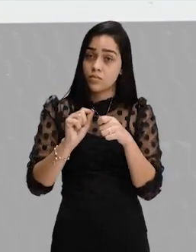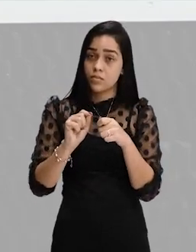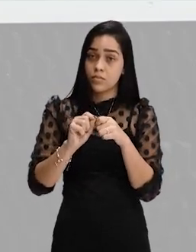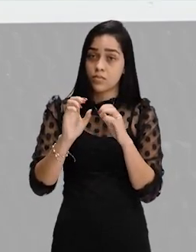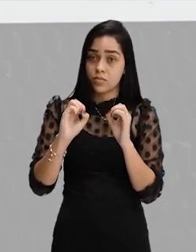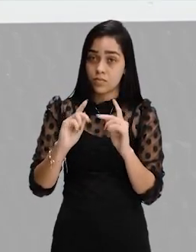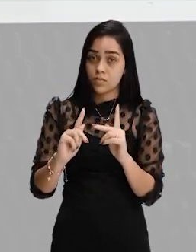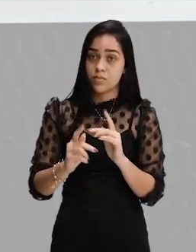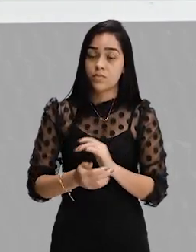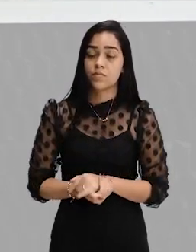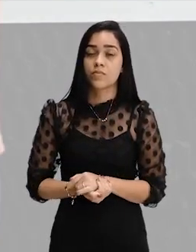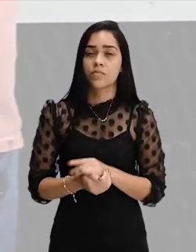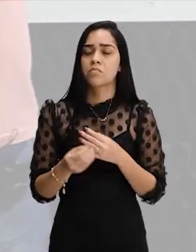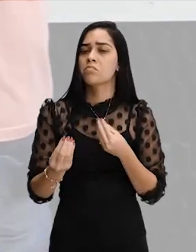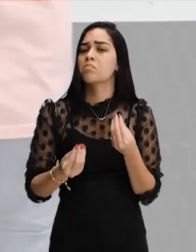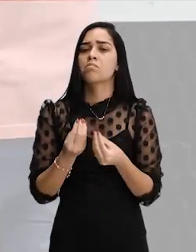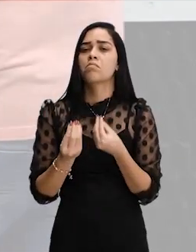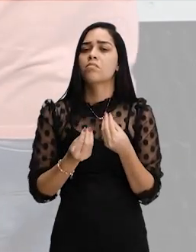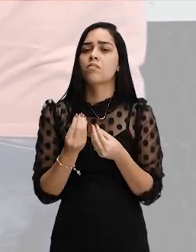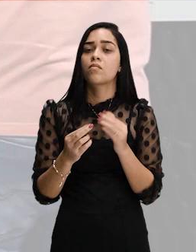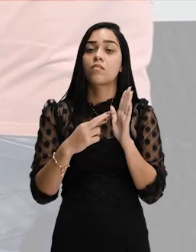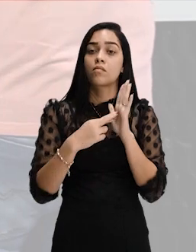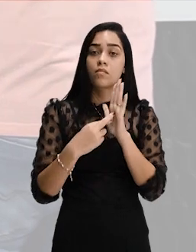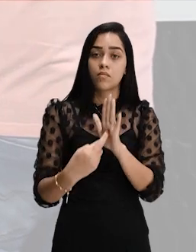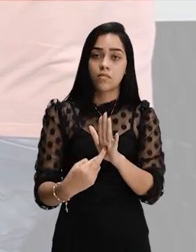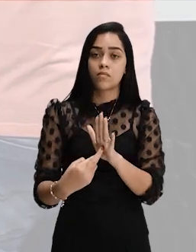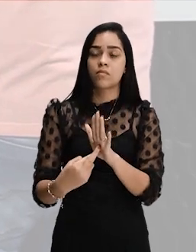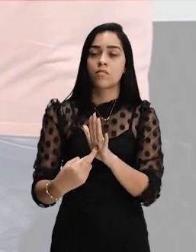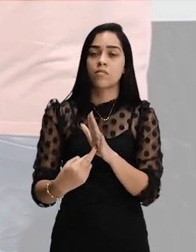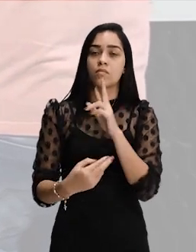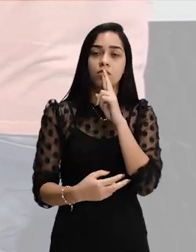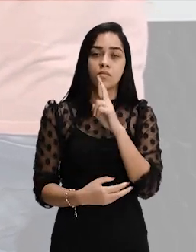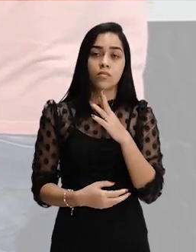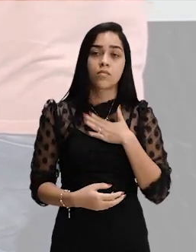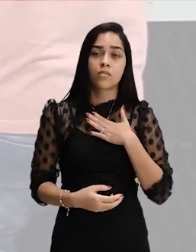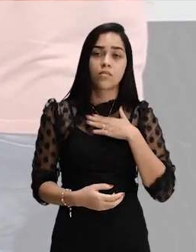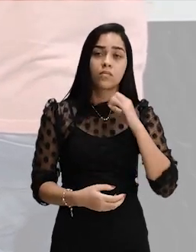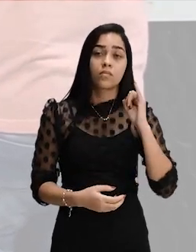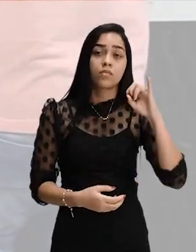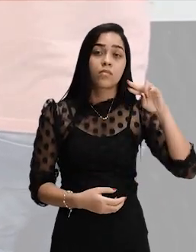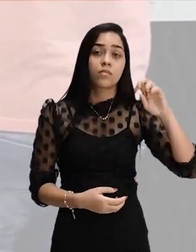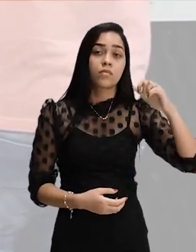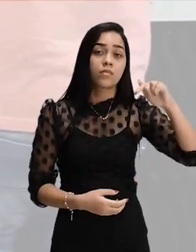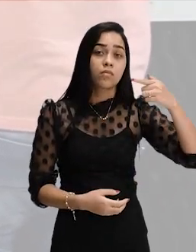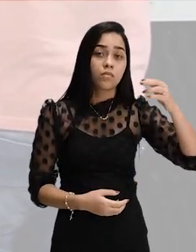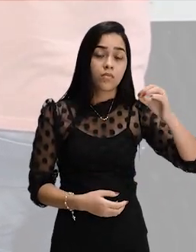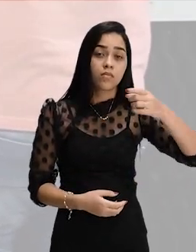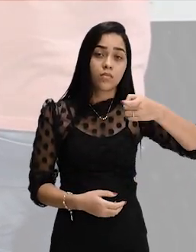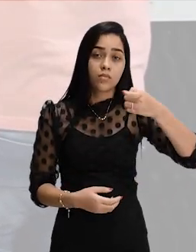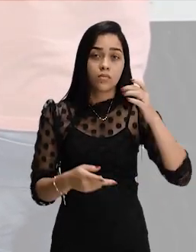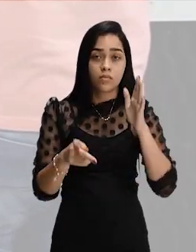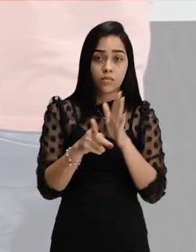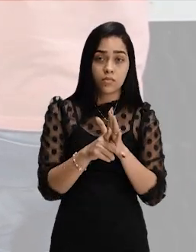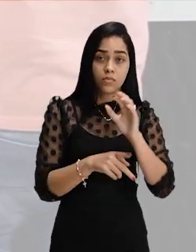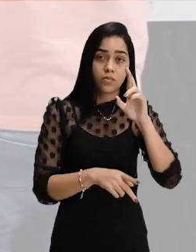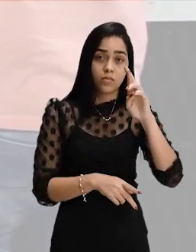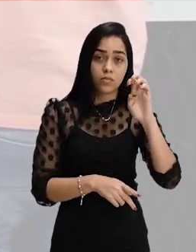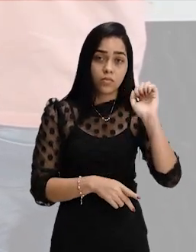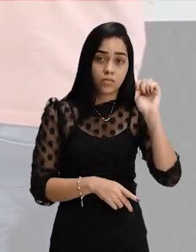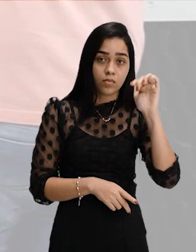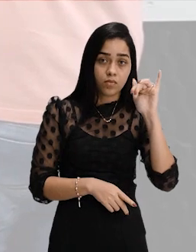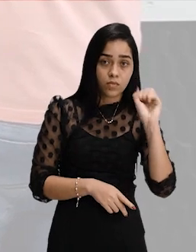forma. Okay? Então, como é que eu posso representar a solução da minha inequação? X pertencente aos